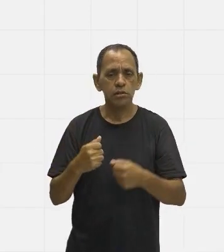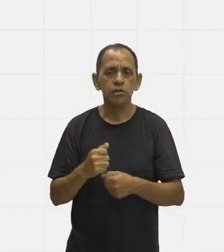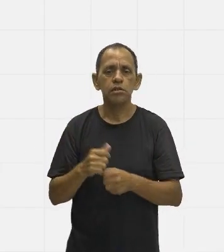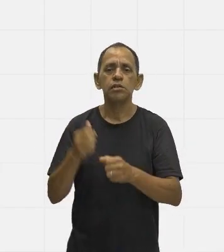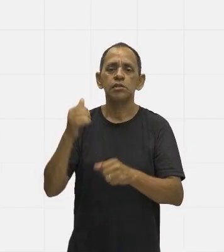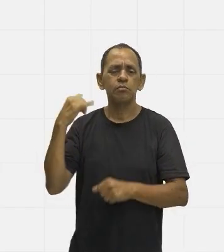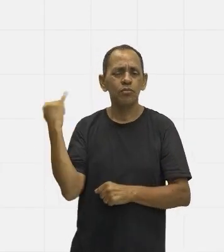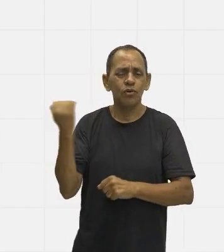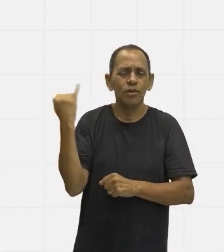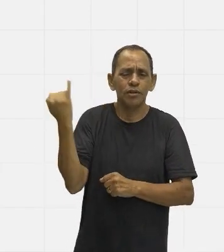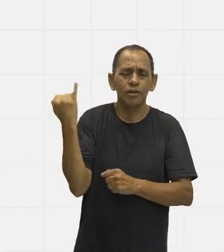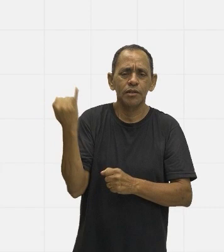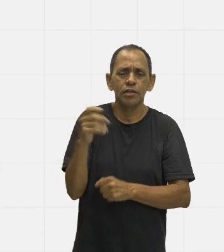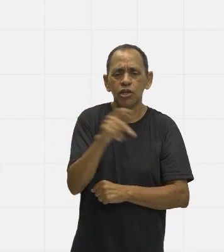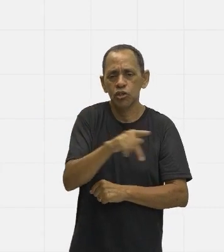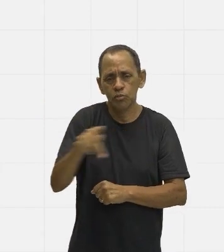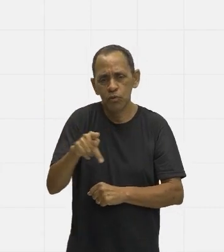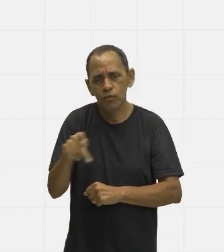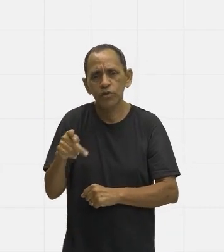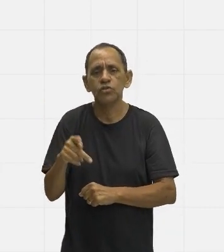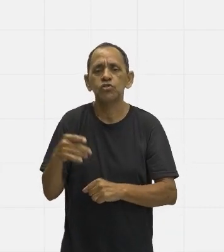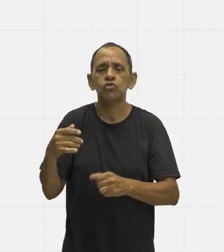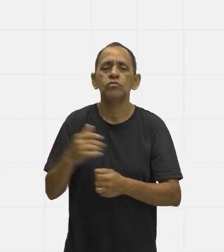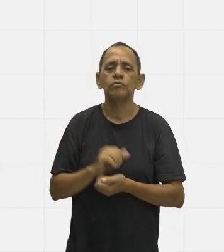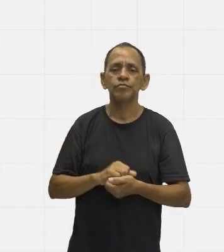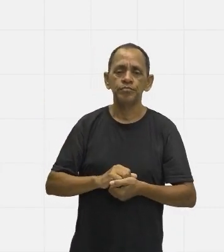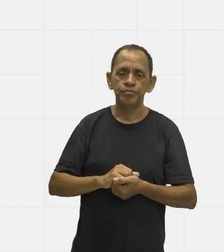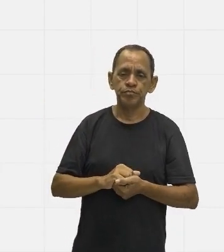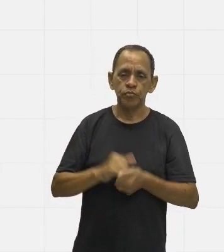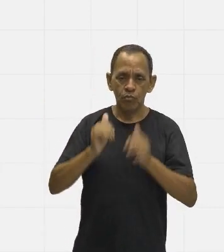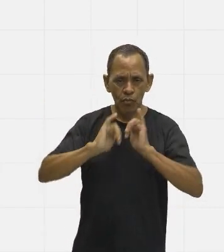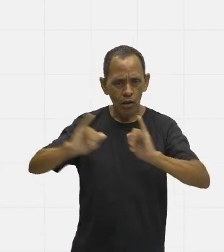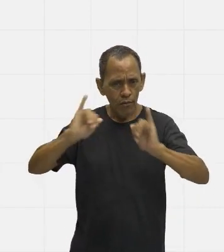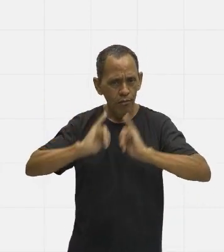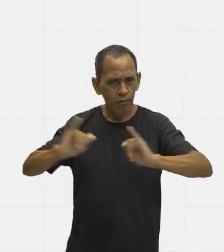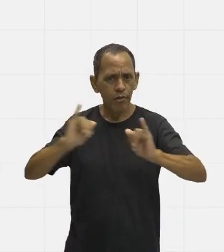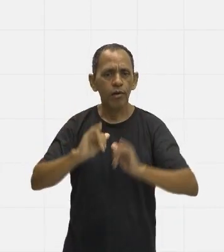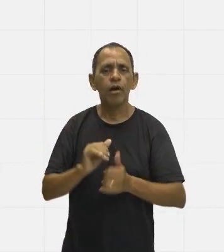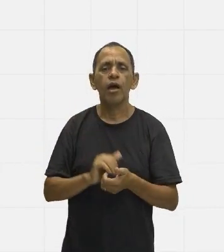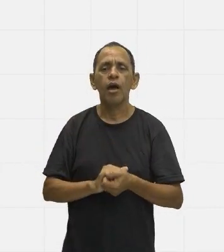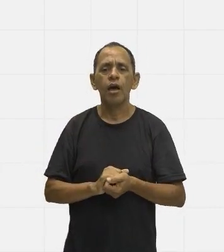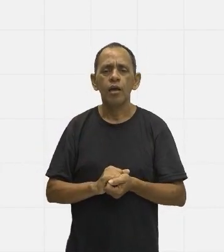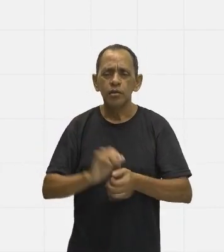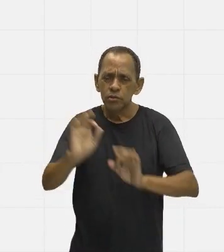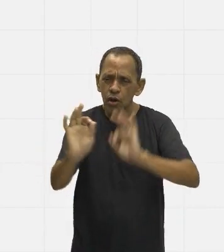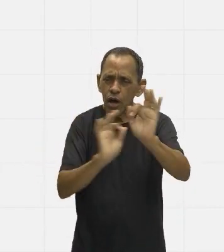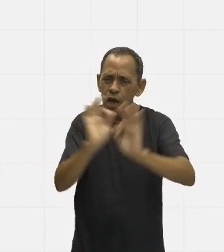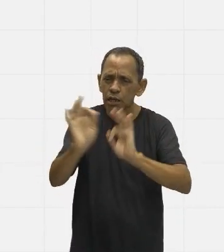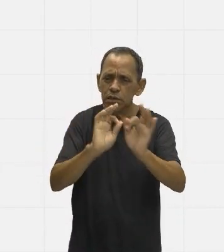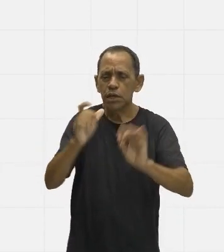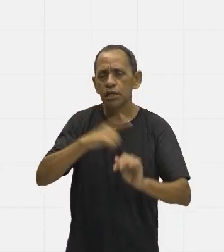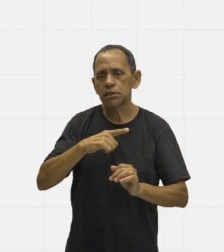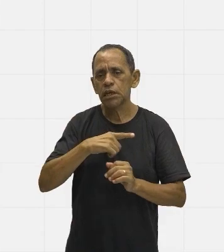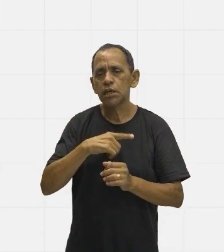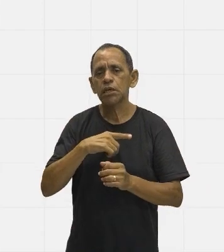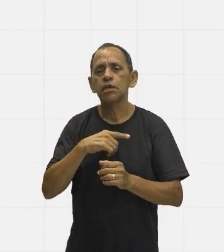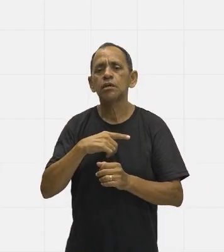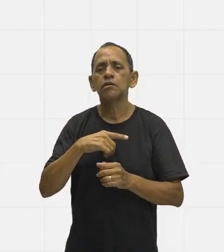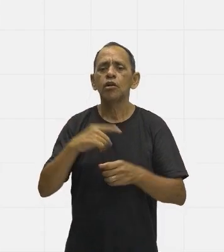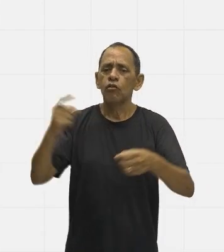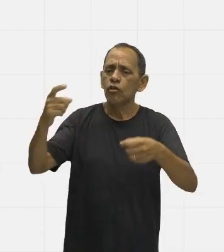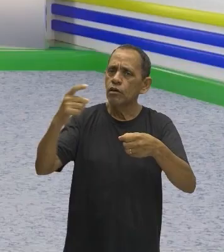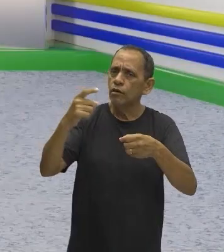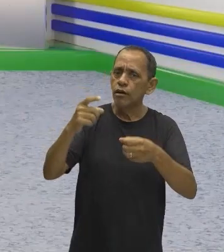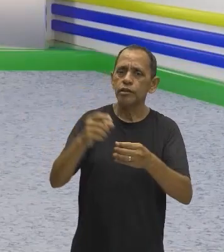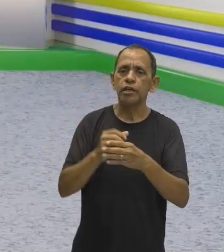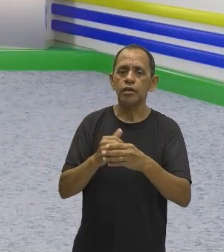professora Ellen? Sim, exatamente. Porque a gente precisa mensurar, a gente precisa ter um retorno disso, né? Não basta só aplicar a avaliação